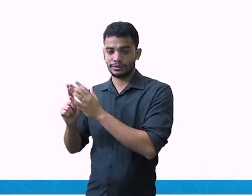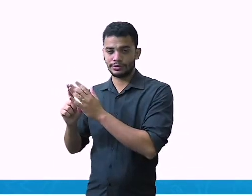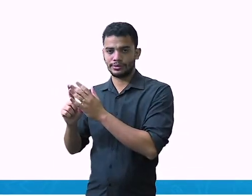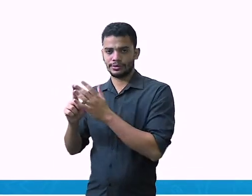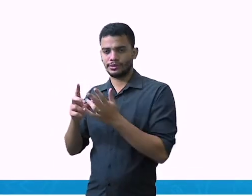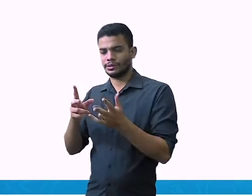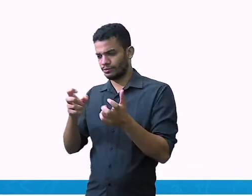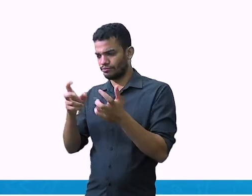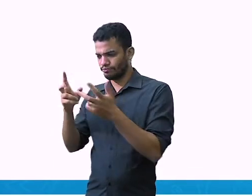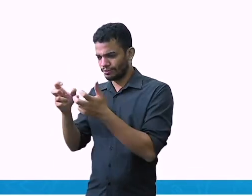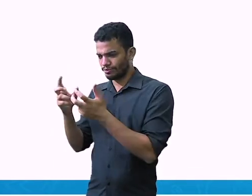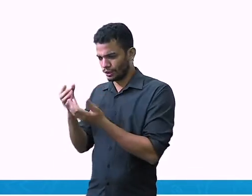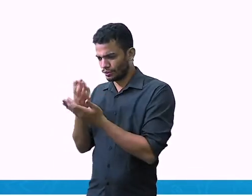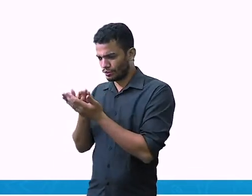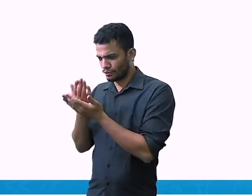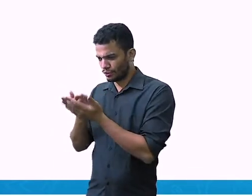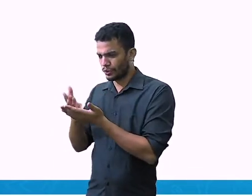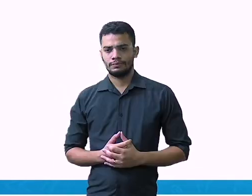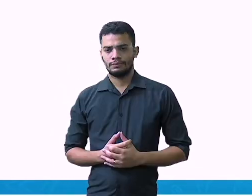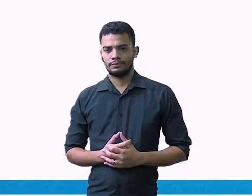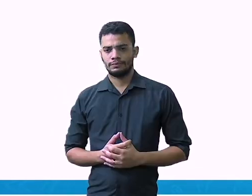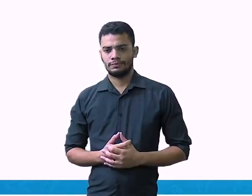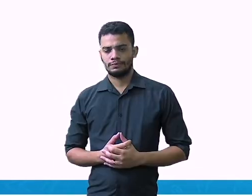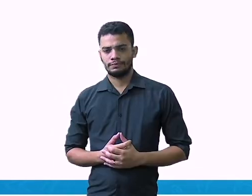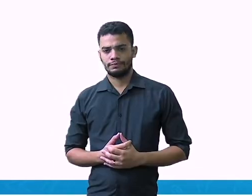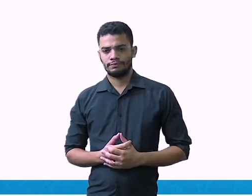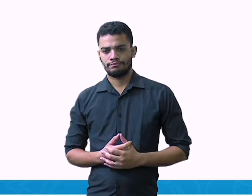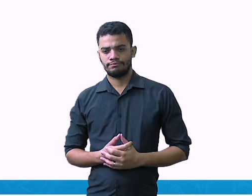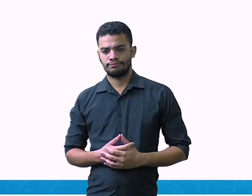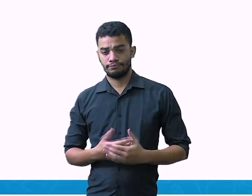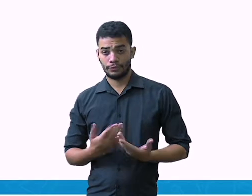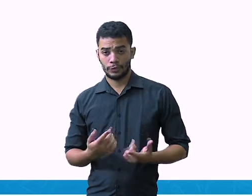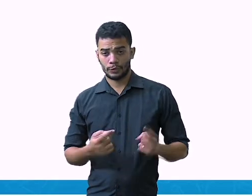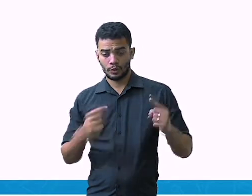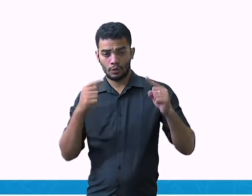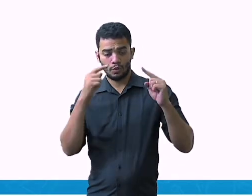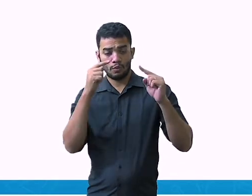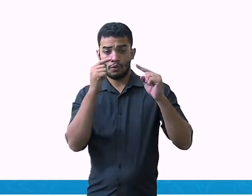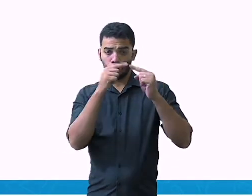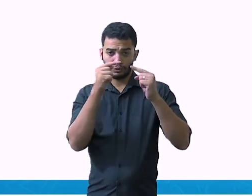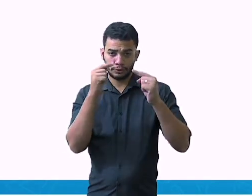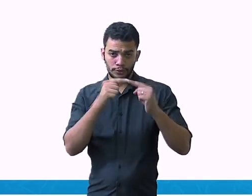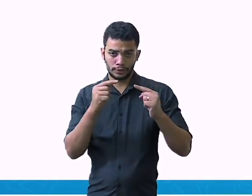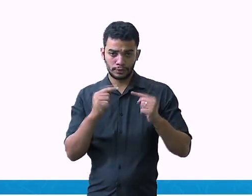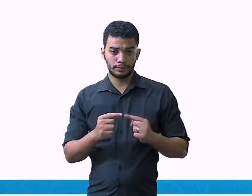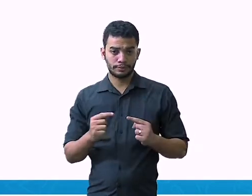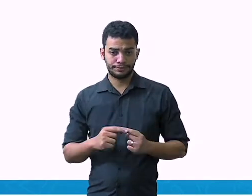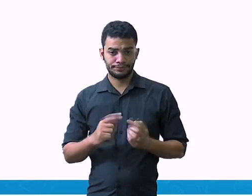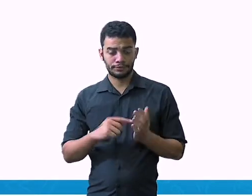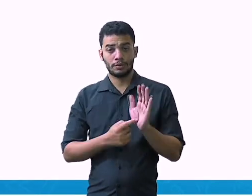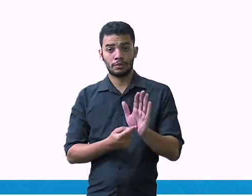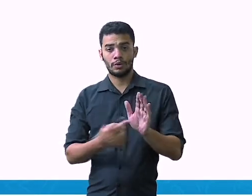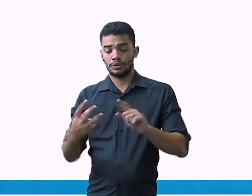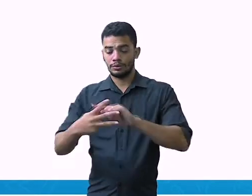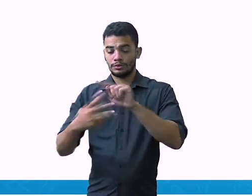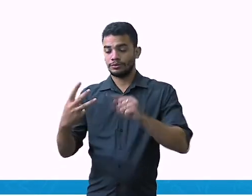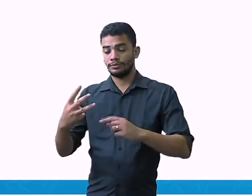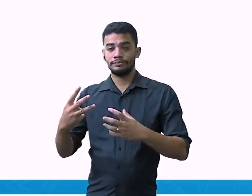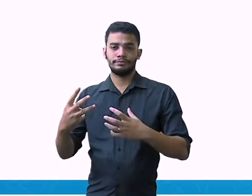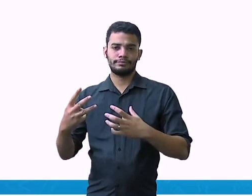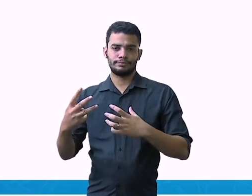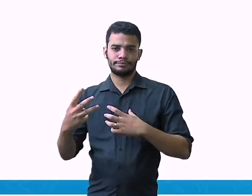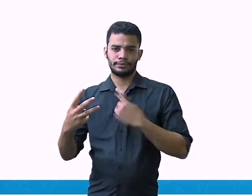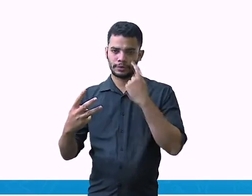corre, assista e dê continuidade. A classificação das frações distingue-as em 3 tipos: